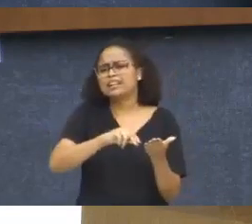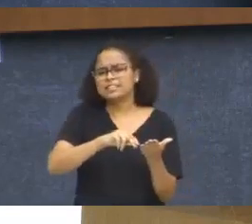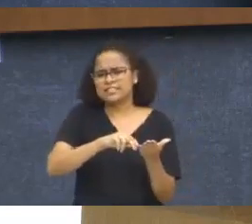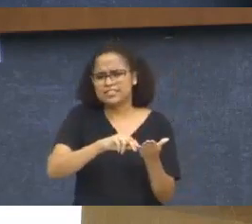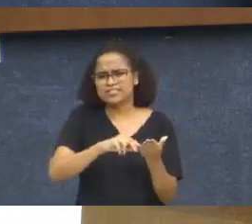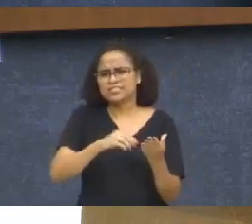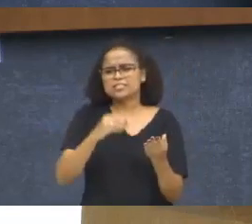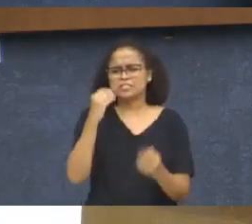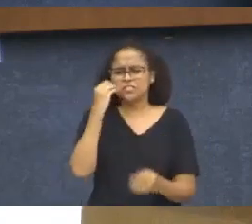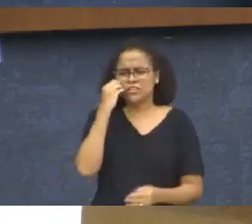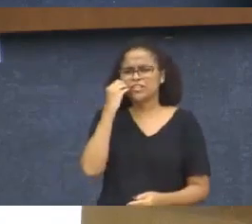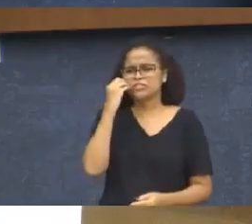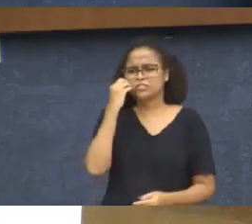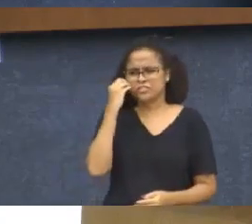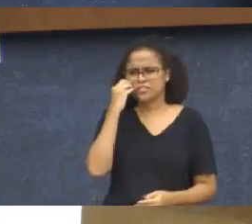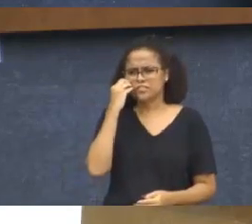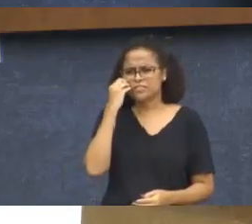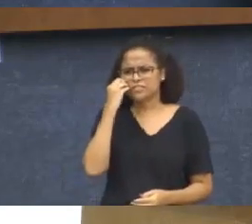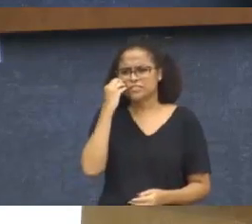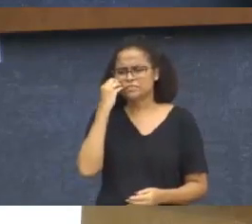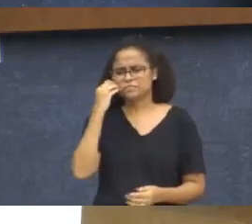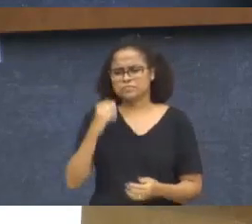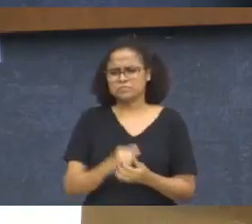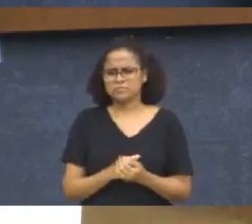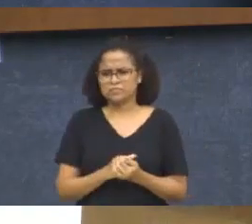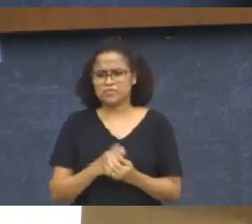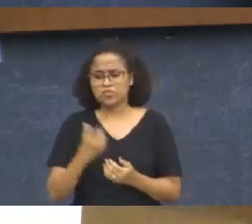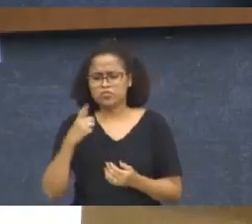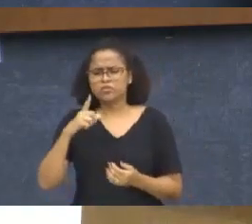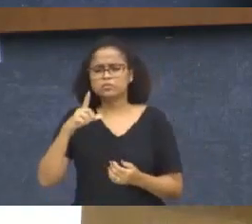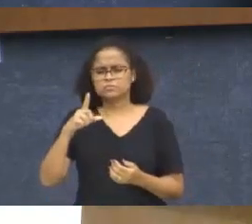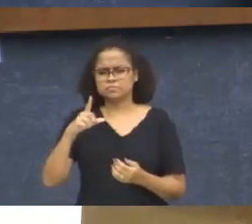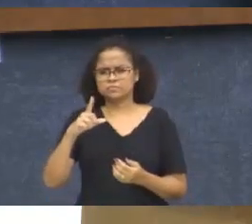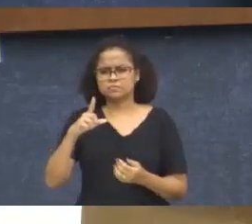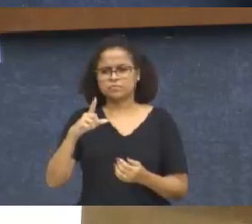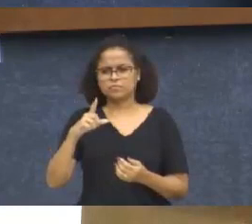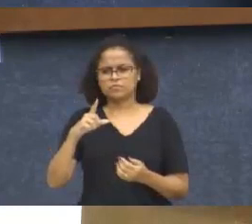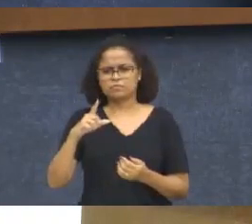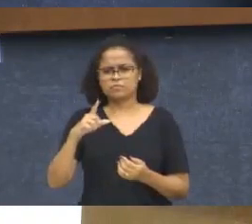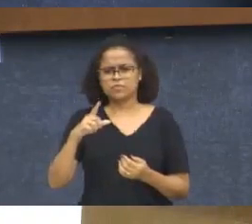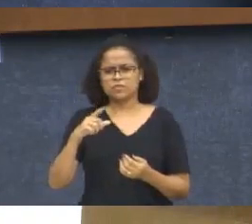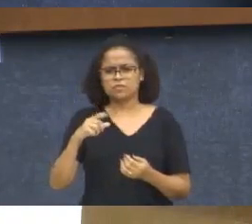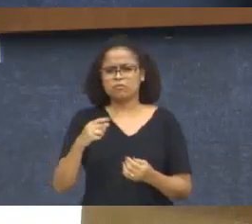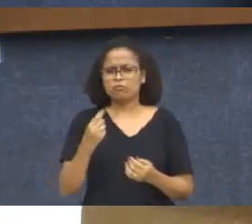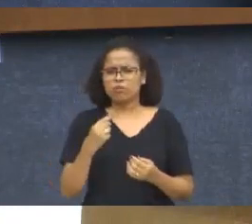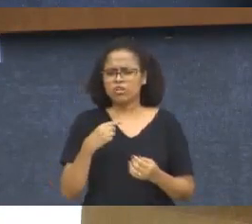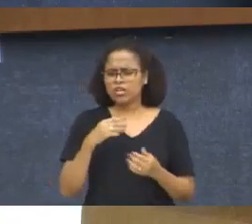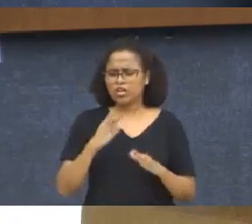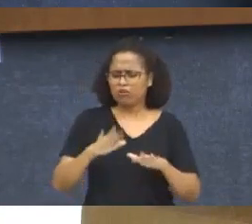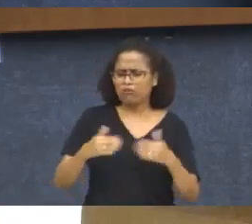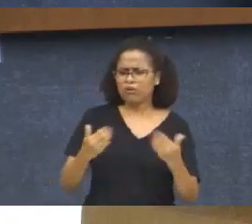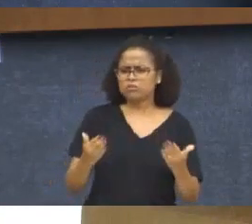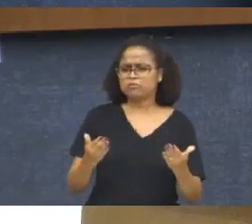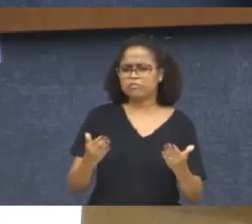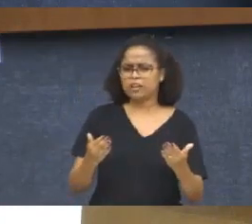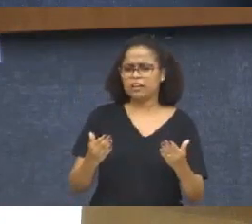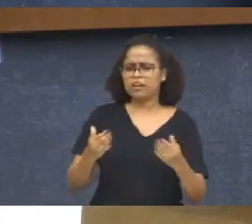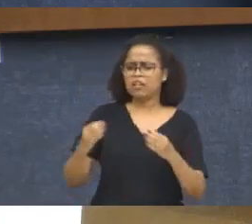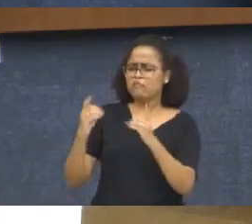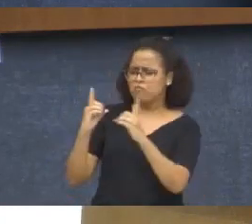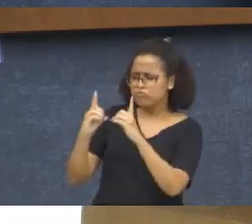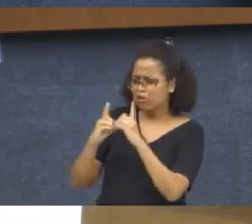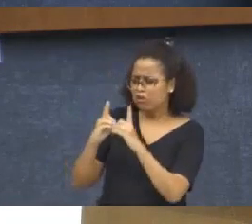sem sucesso. Porque quando dizem que querem dialogar, estão mentindo. Não querem dialogar,